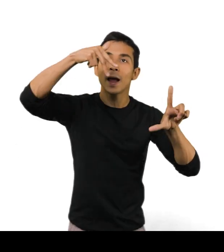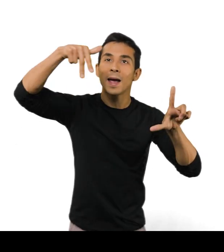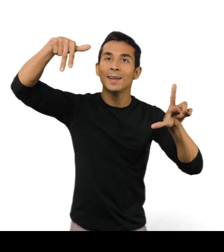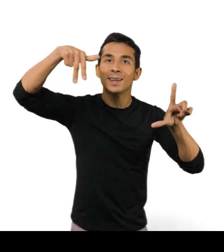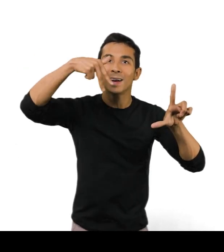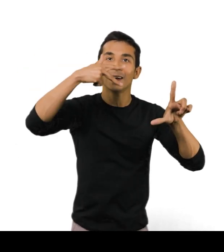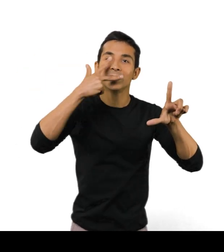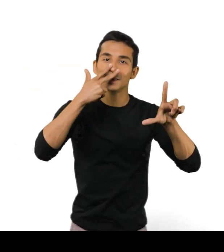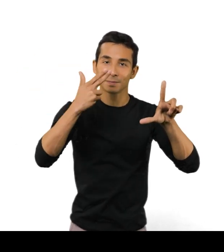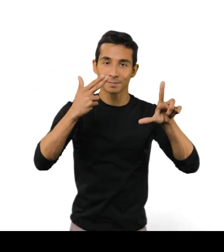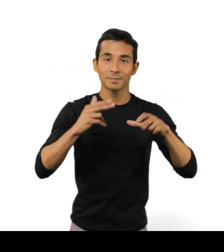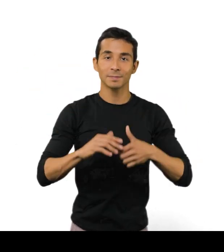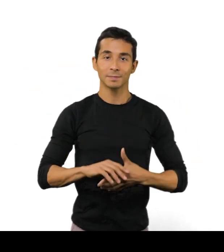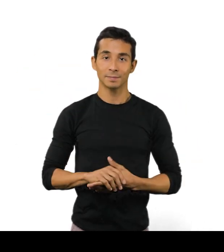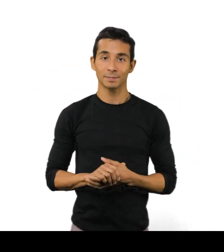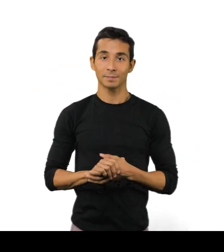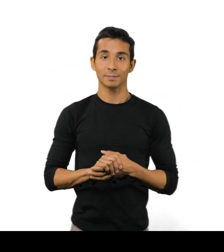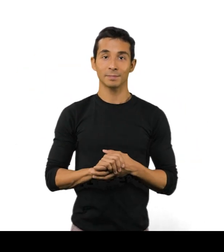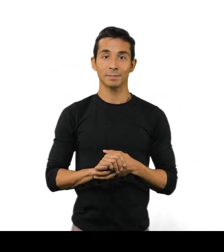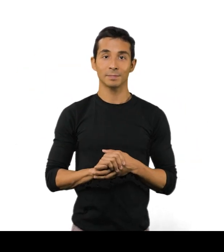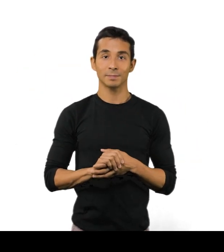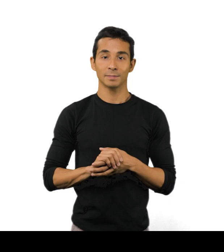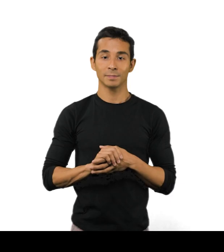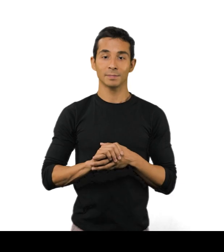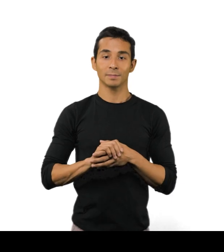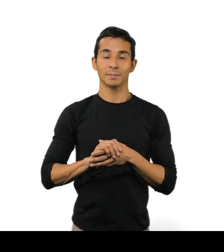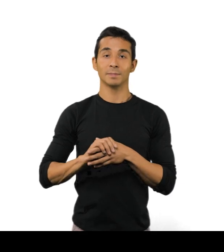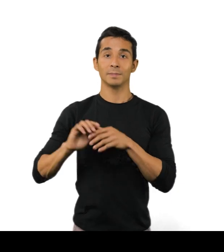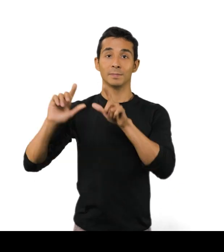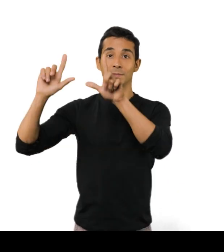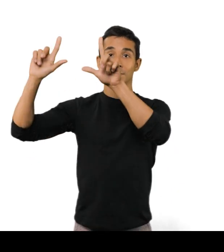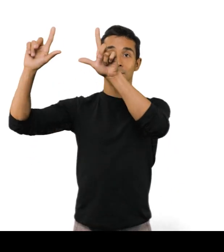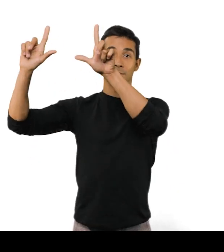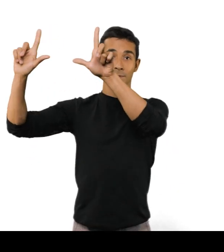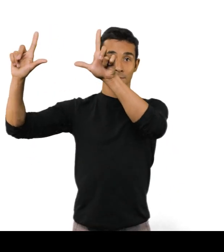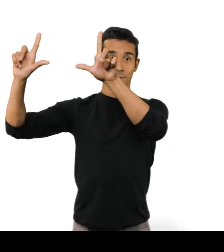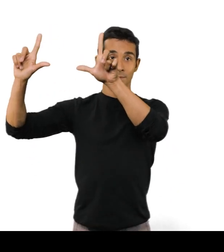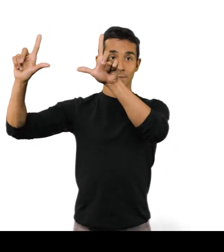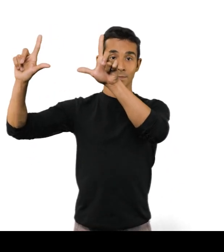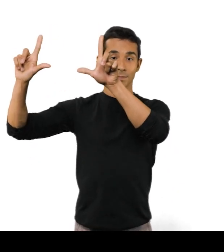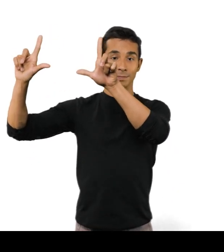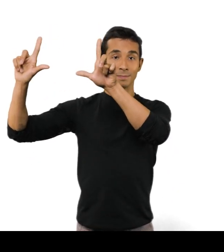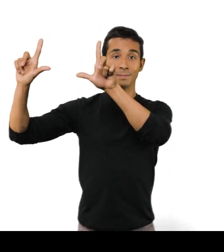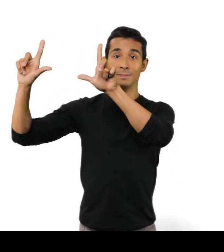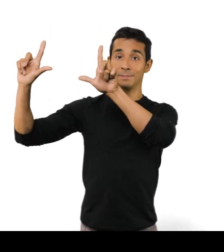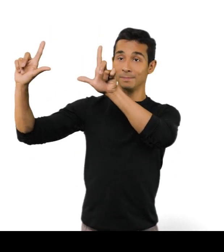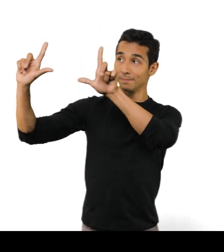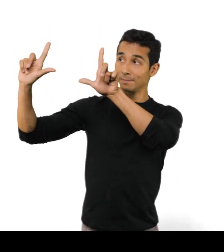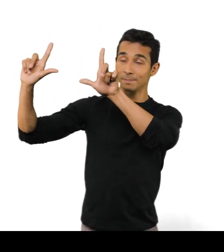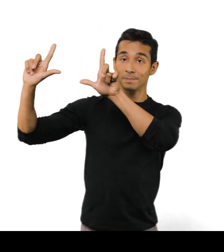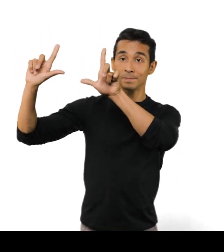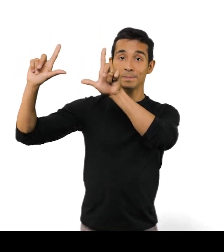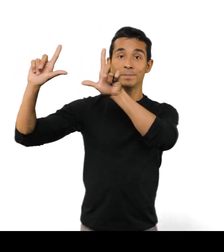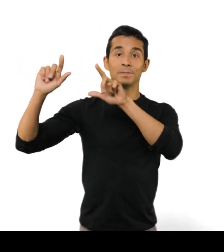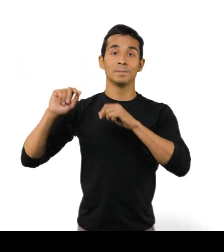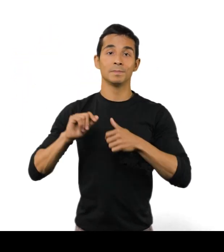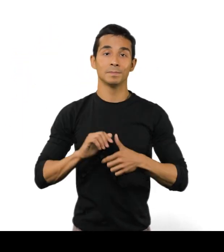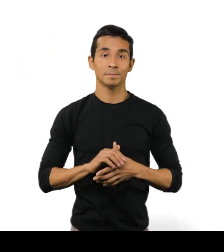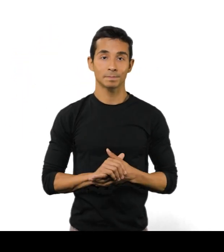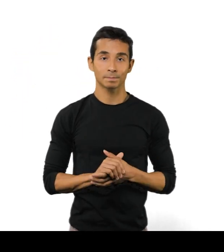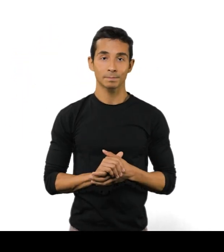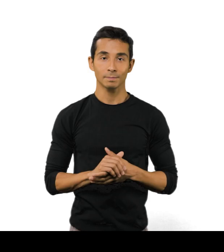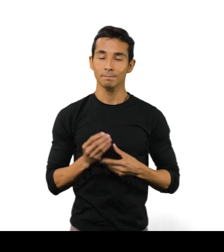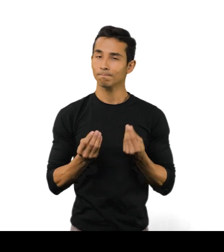hastes dançam sobre o papel. Me-Oni 9. Pintura Facial 9.